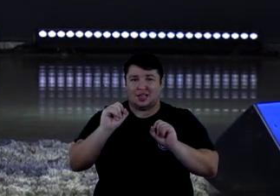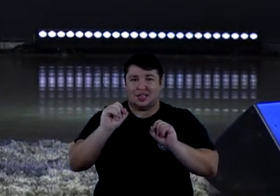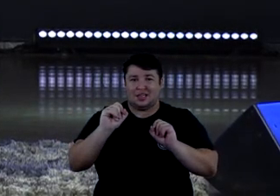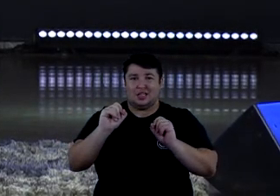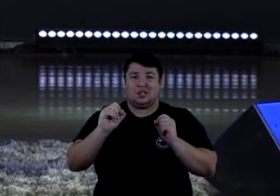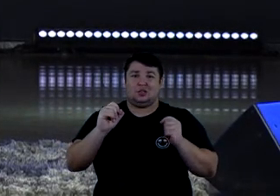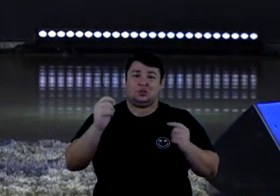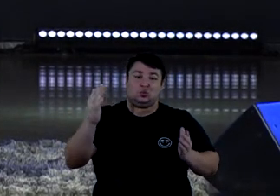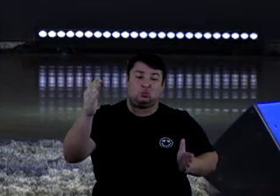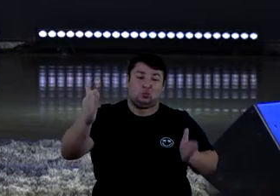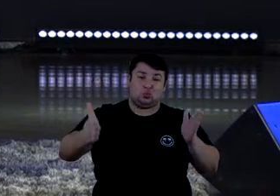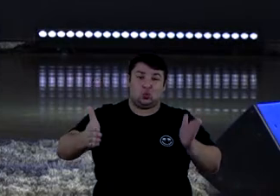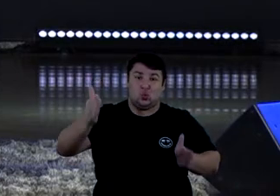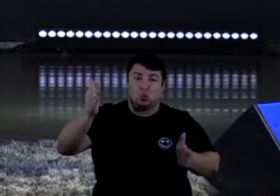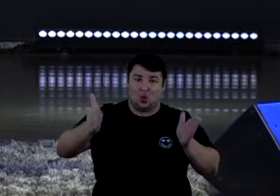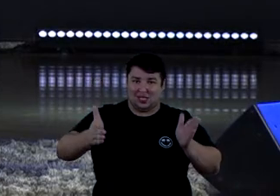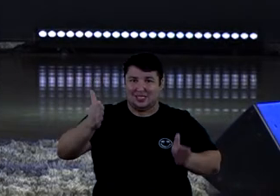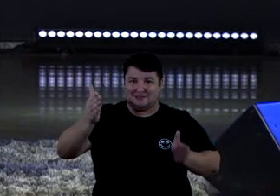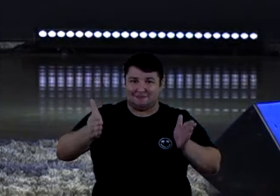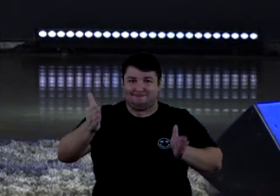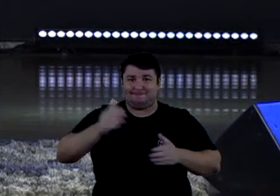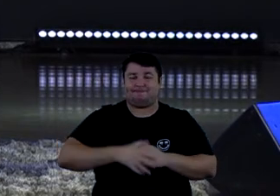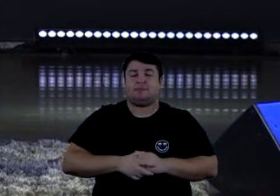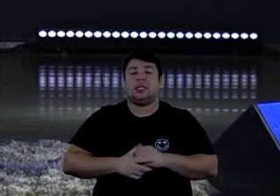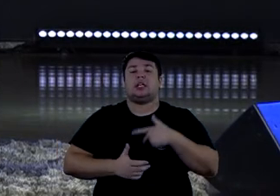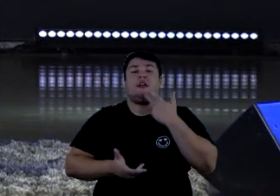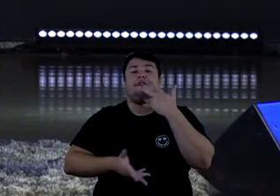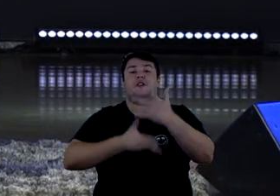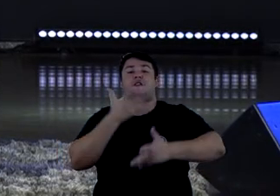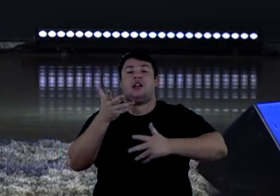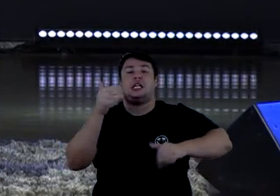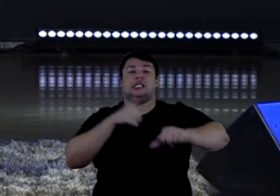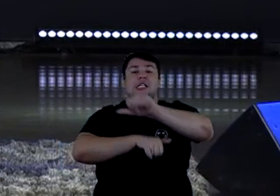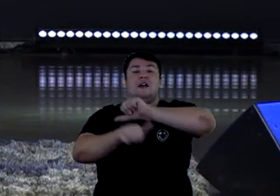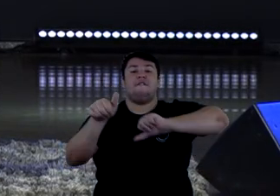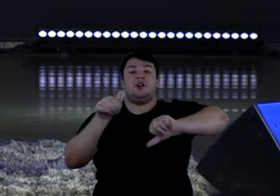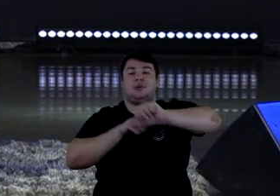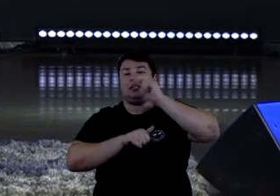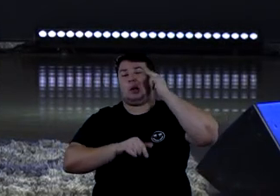variantes no meio desse caminho que eu vou chamar de mutações,